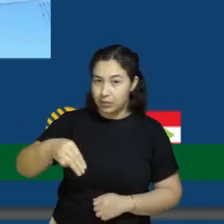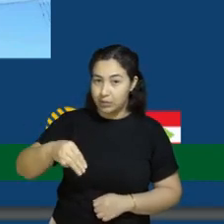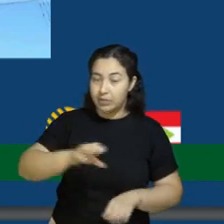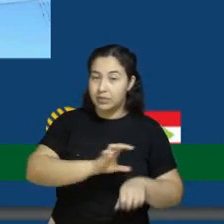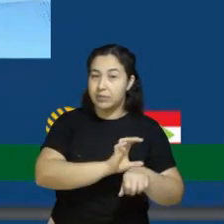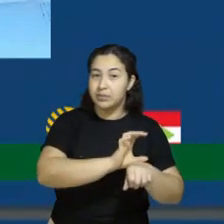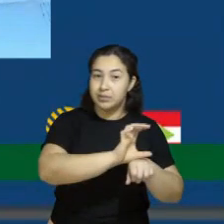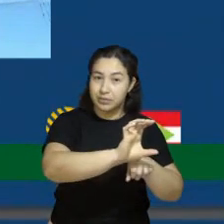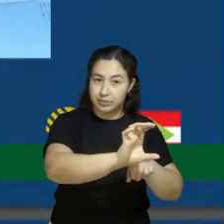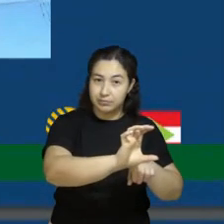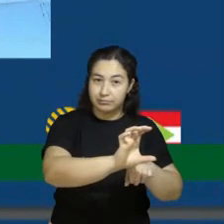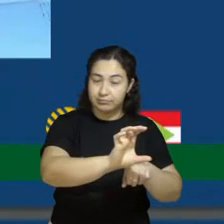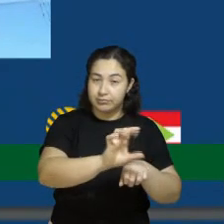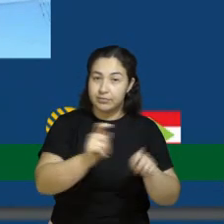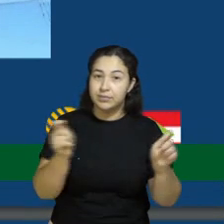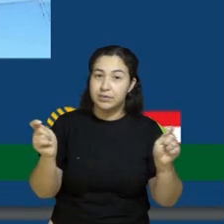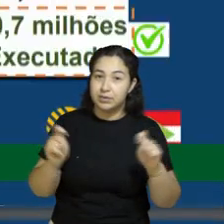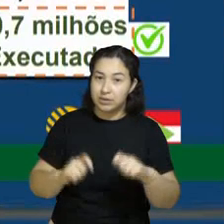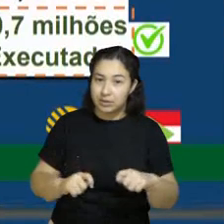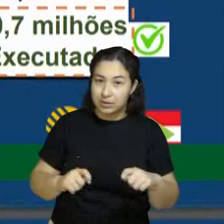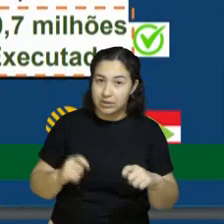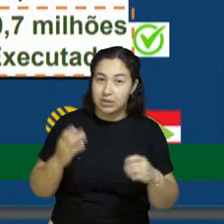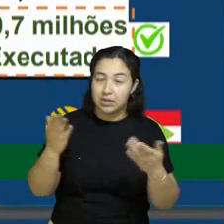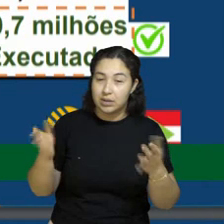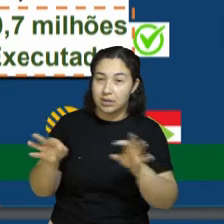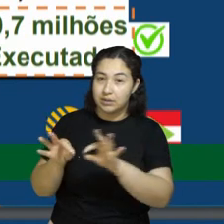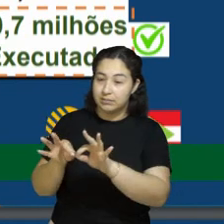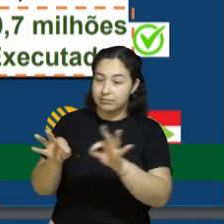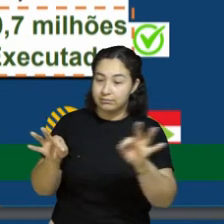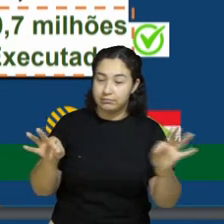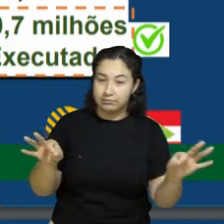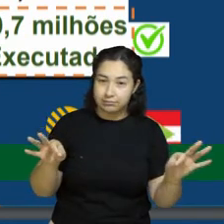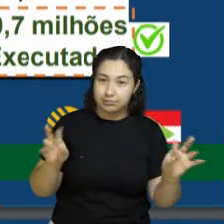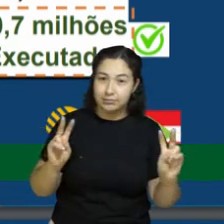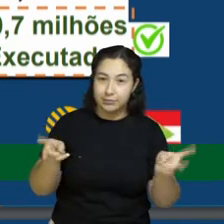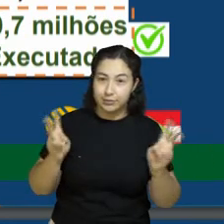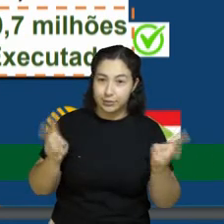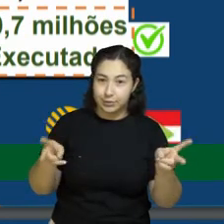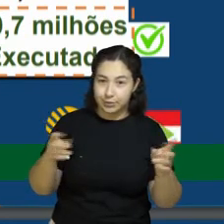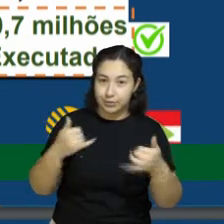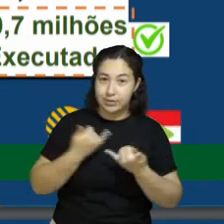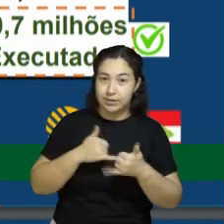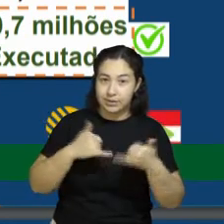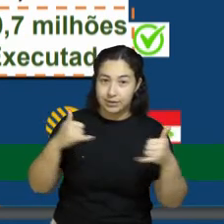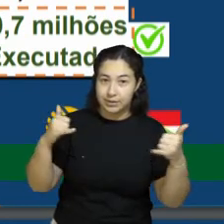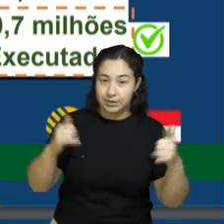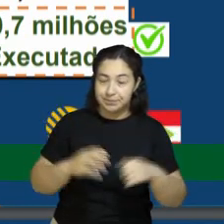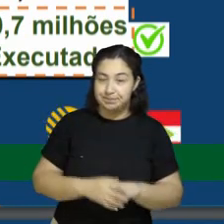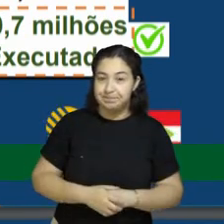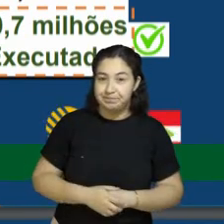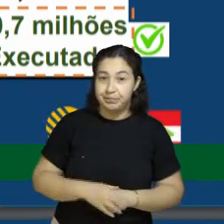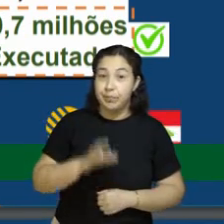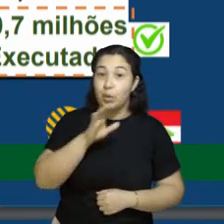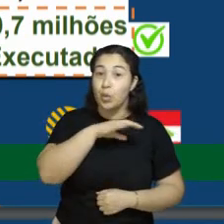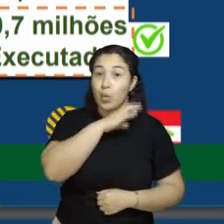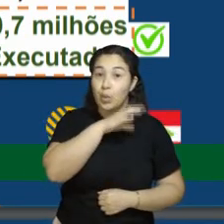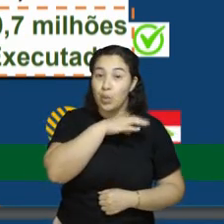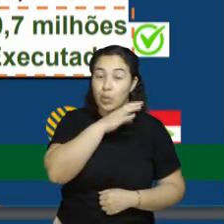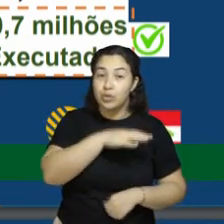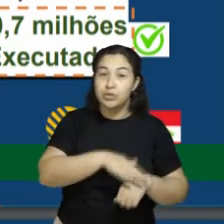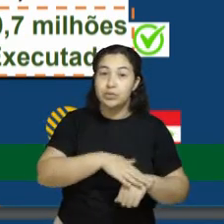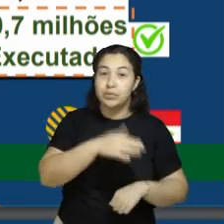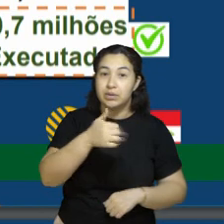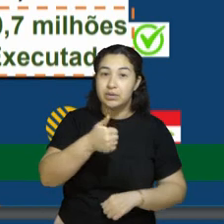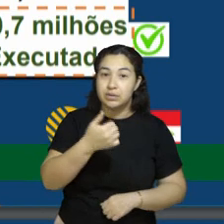investimento, justamente para fazer recursividade entre essas duas cidades. Aqui em Concorde, né, nós temos aí um investimento de mais de 140 milhões,